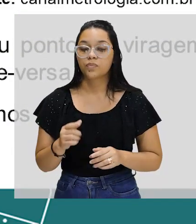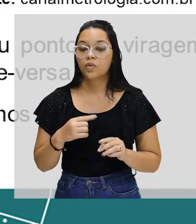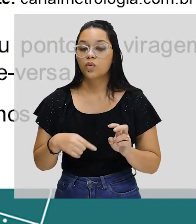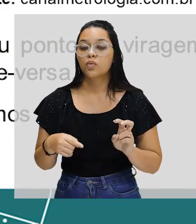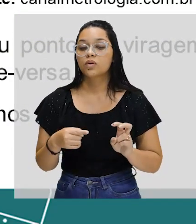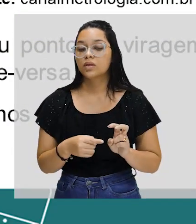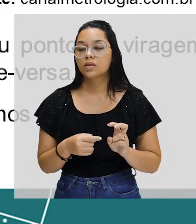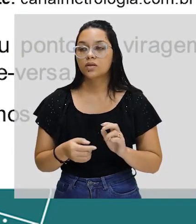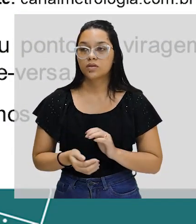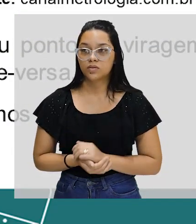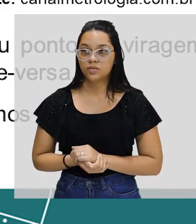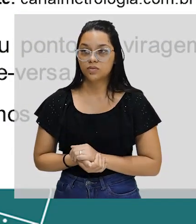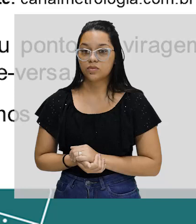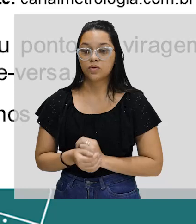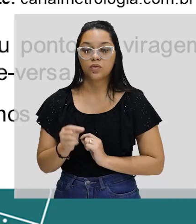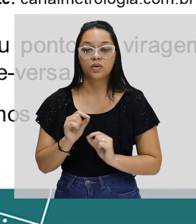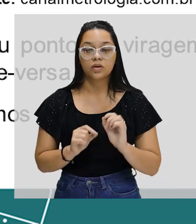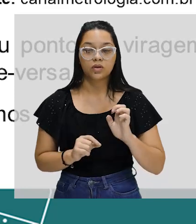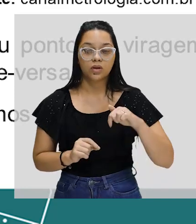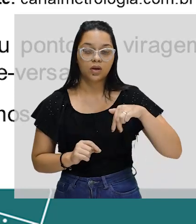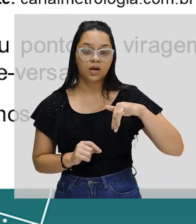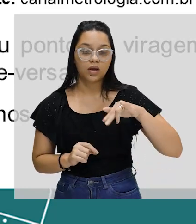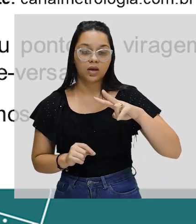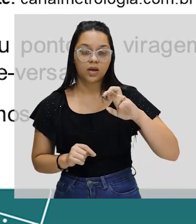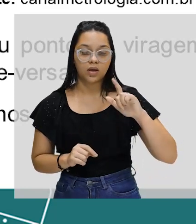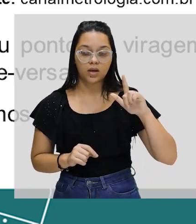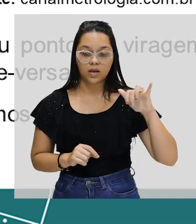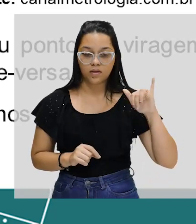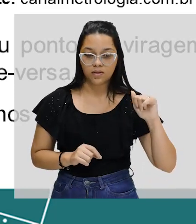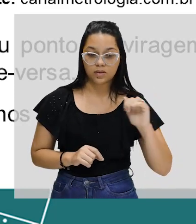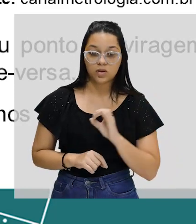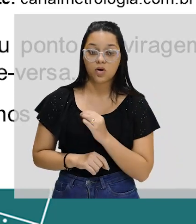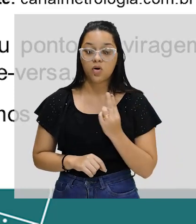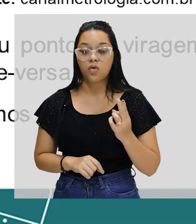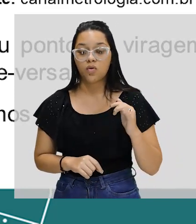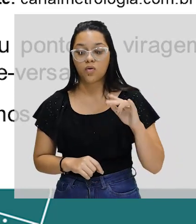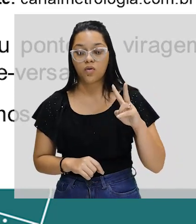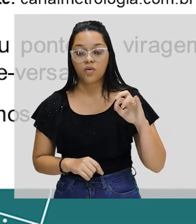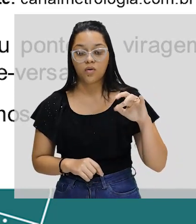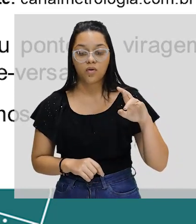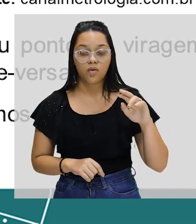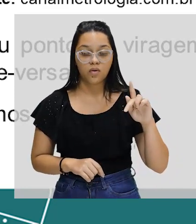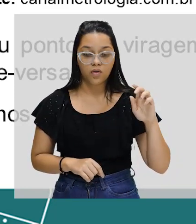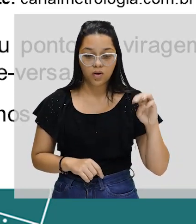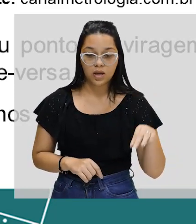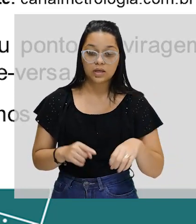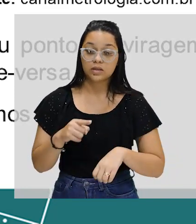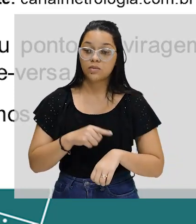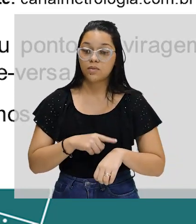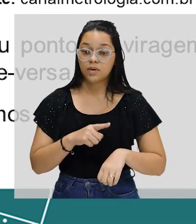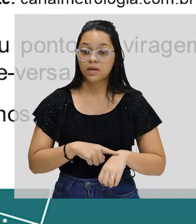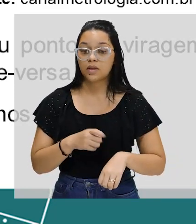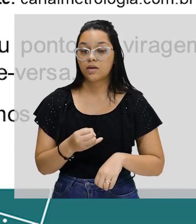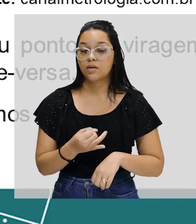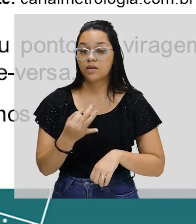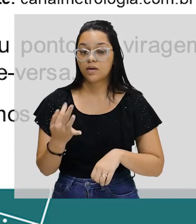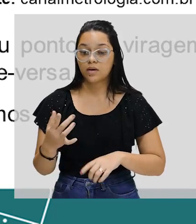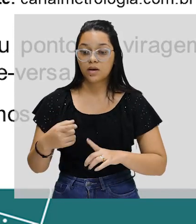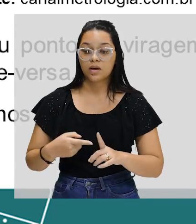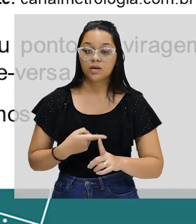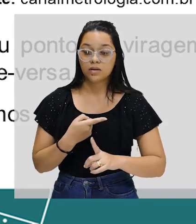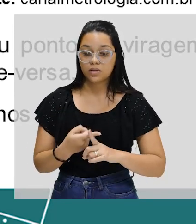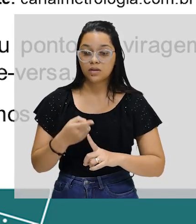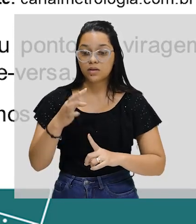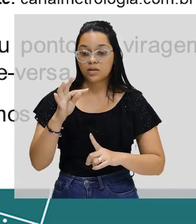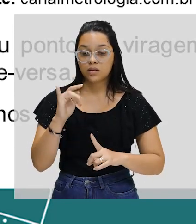né, o ponto de equivalência ou ponto de viragem. Então, é nesse momento em que a quantidade adicionada